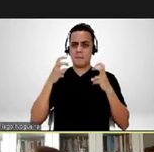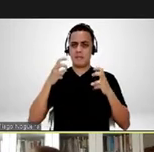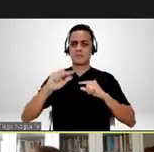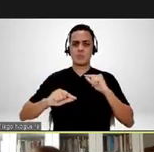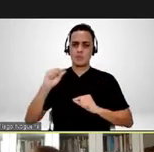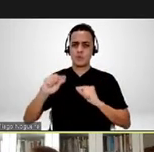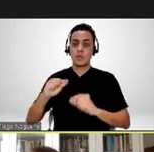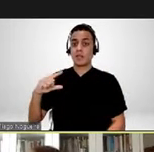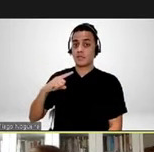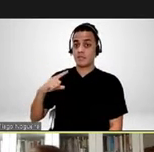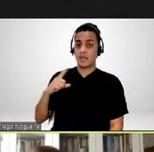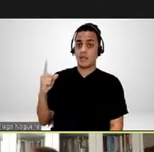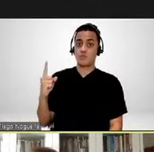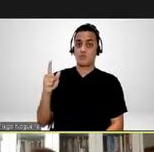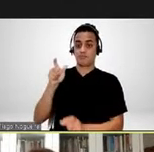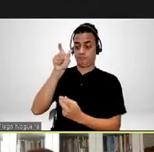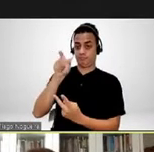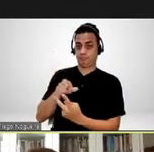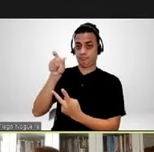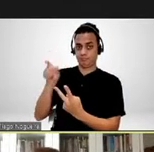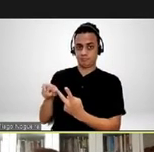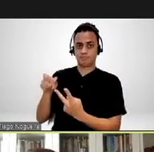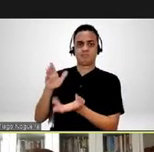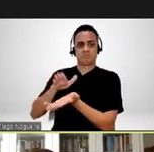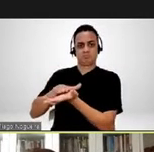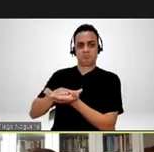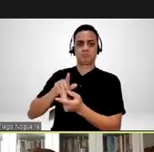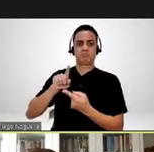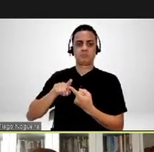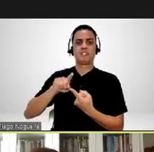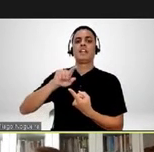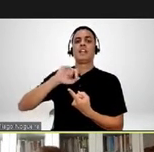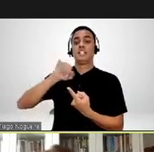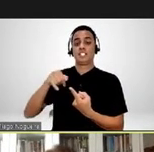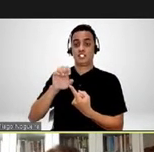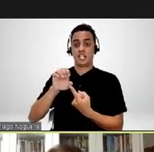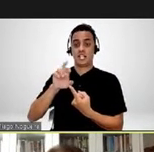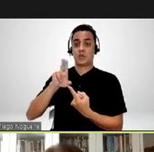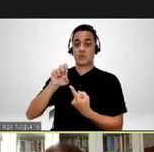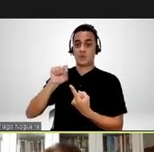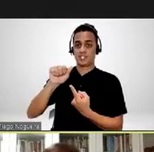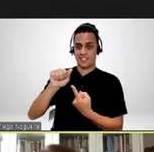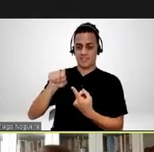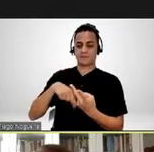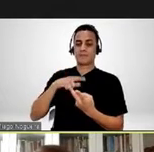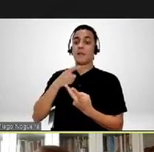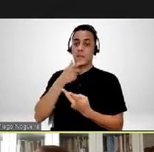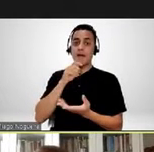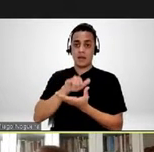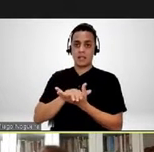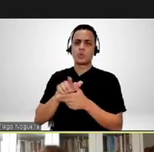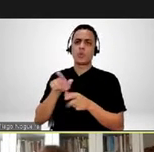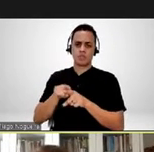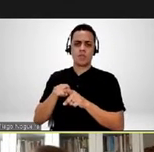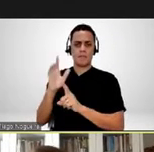grande de um casal que é de Jerusa, que era a coordenadora, e de seu marido também